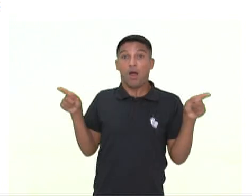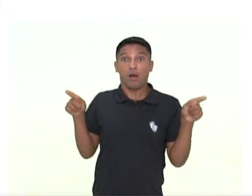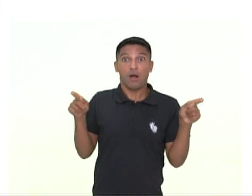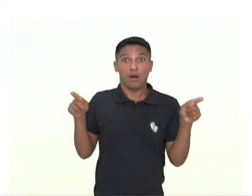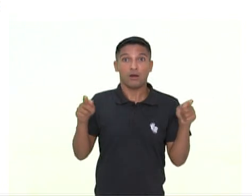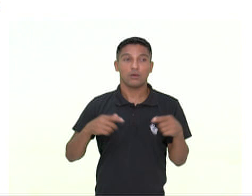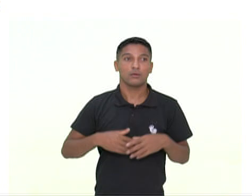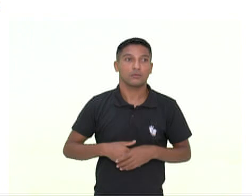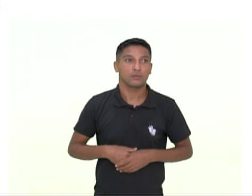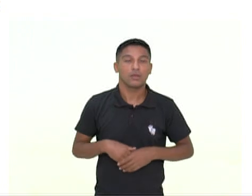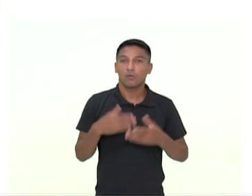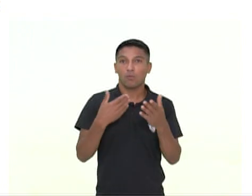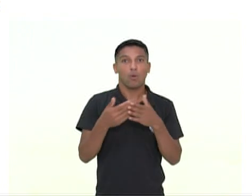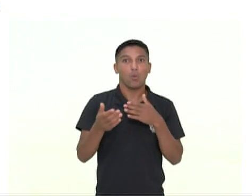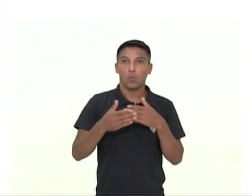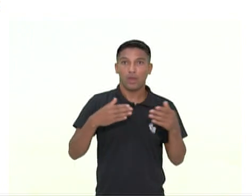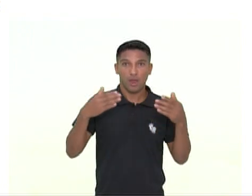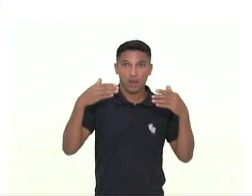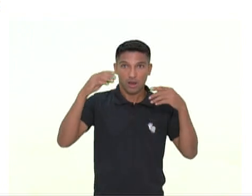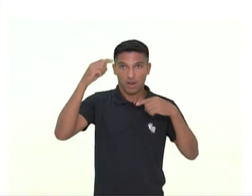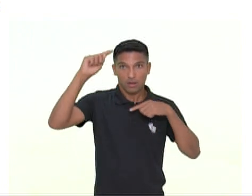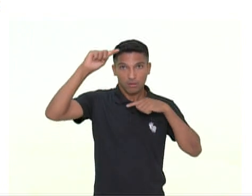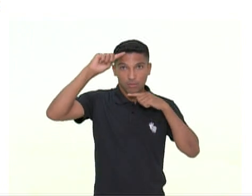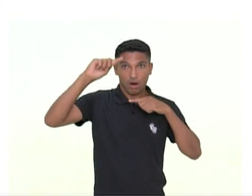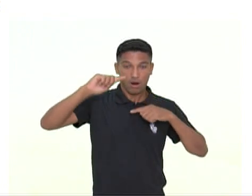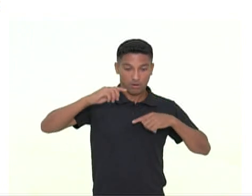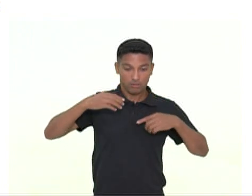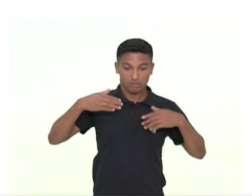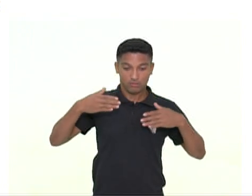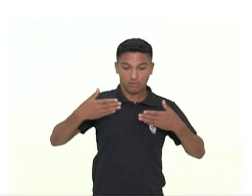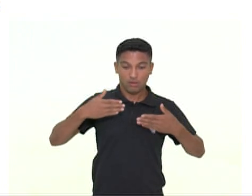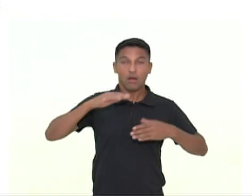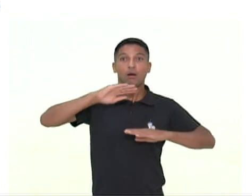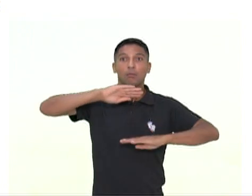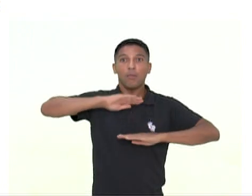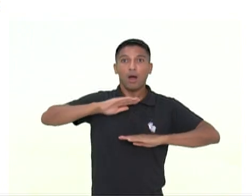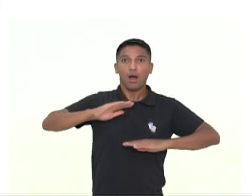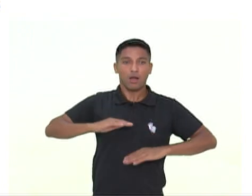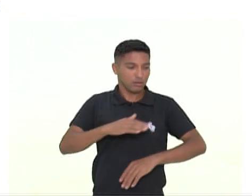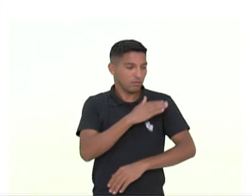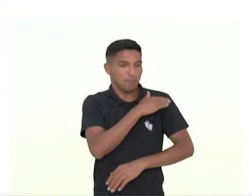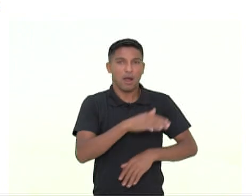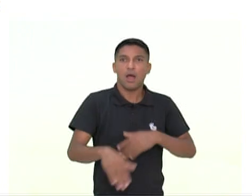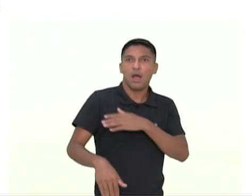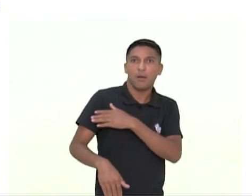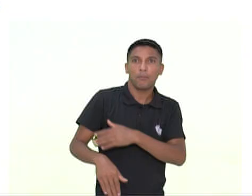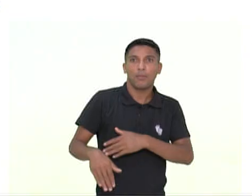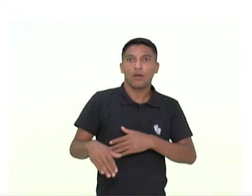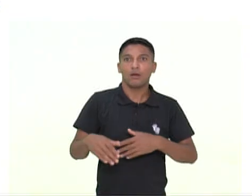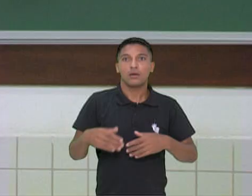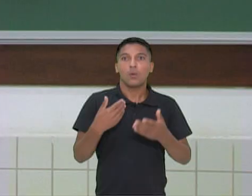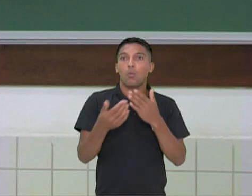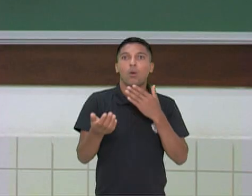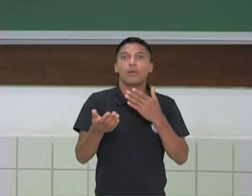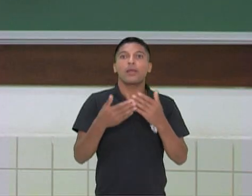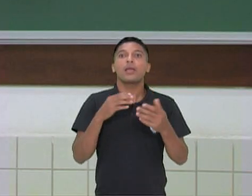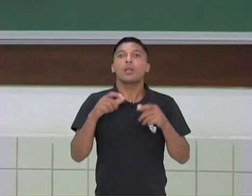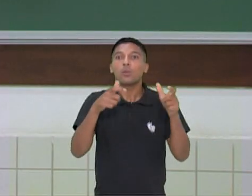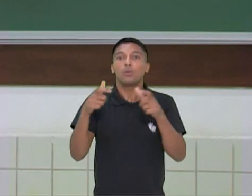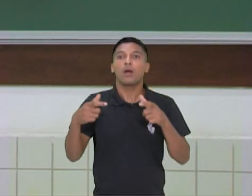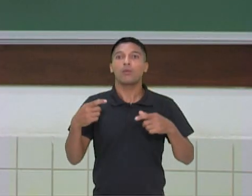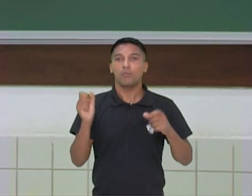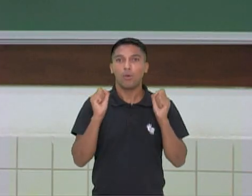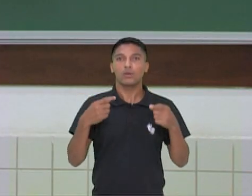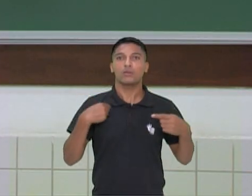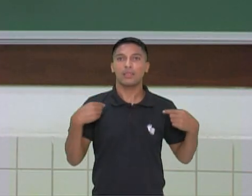e usou oponentes ainda podem marcar toques simultâneos ou seja se eu toco meu adversário e ao mesmo tempo